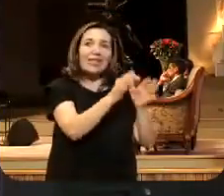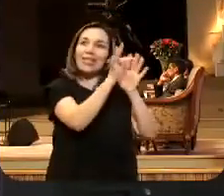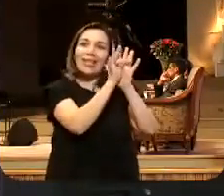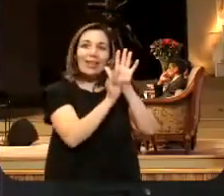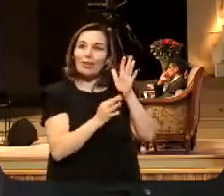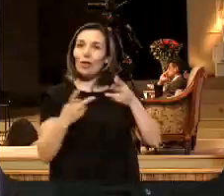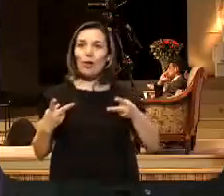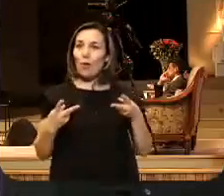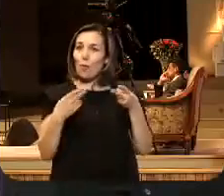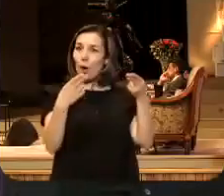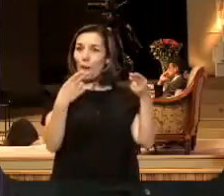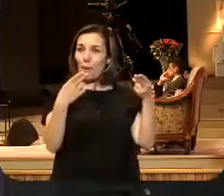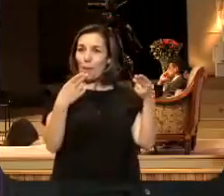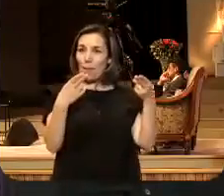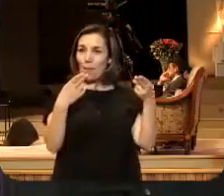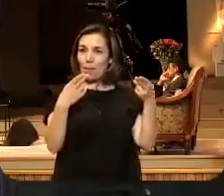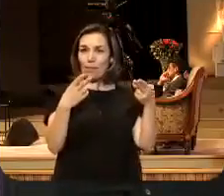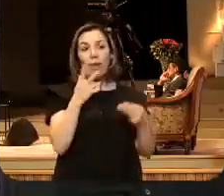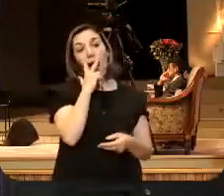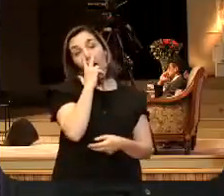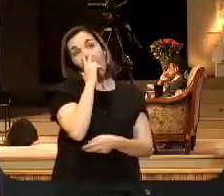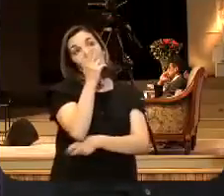parece que é simples.